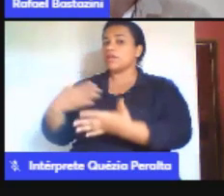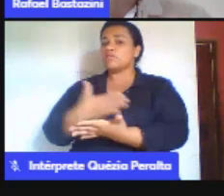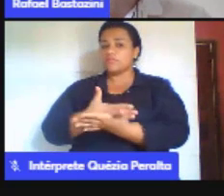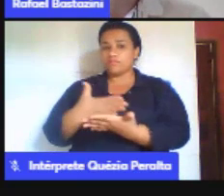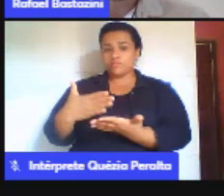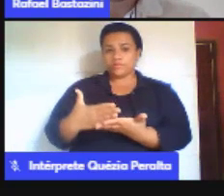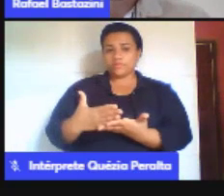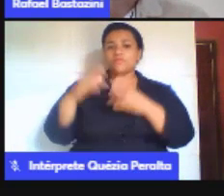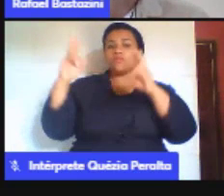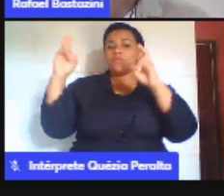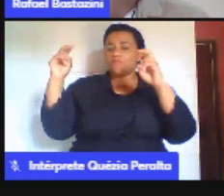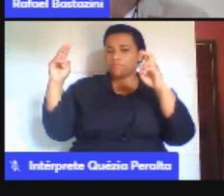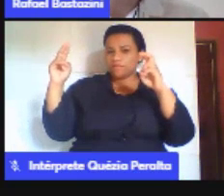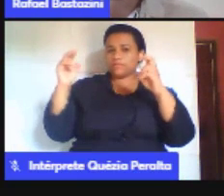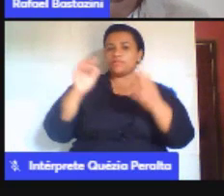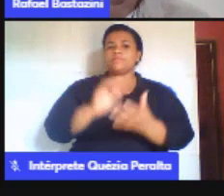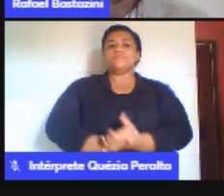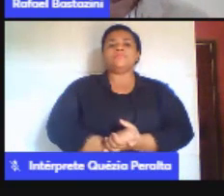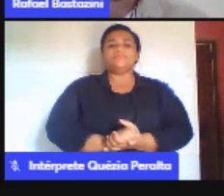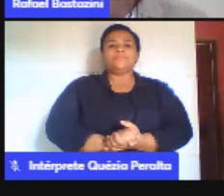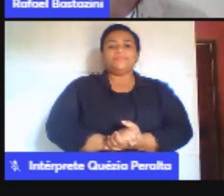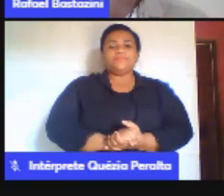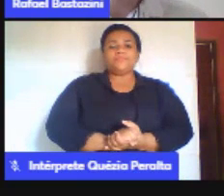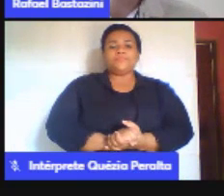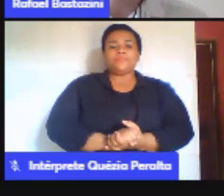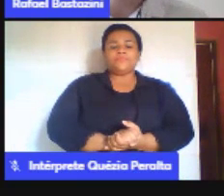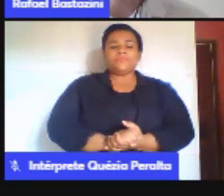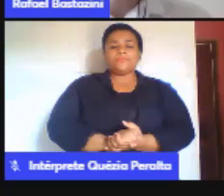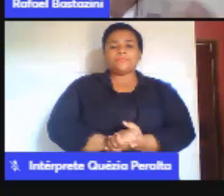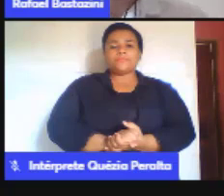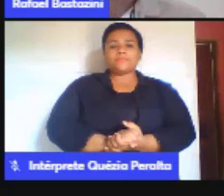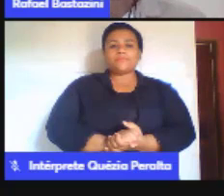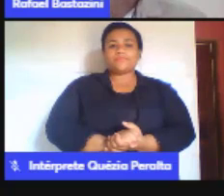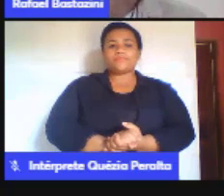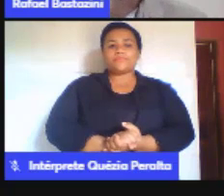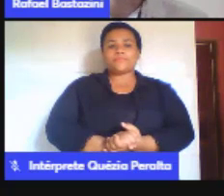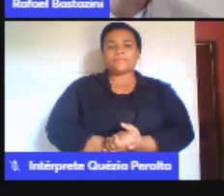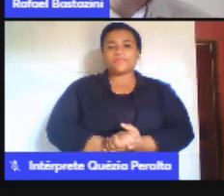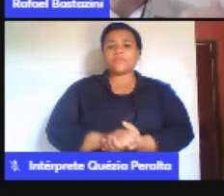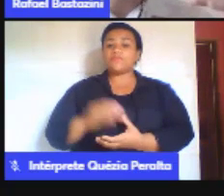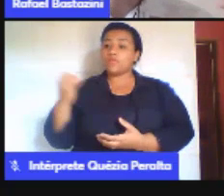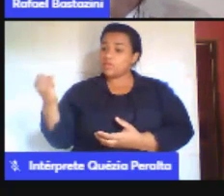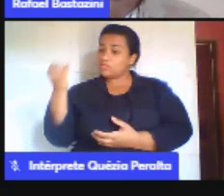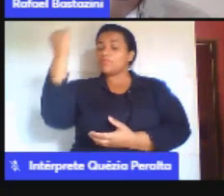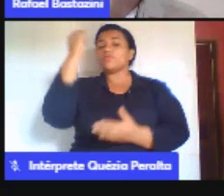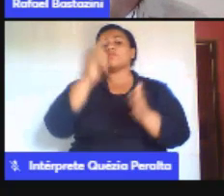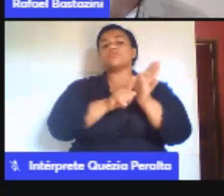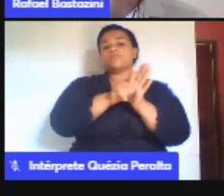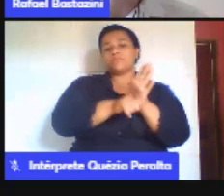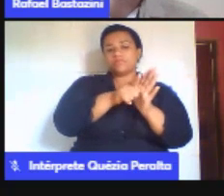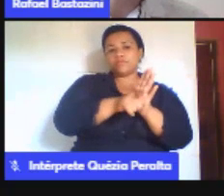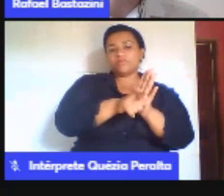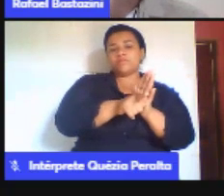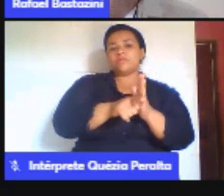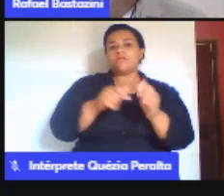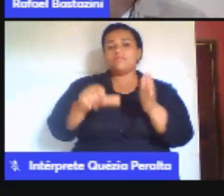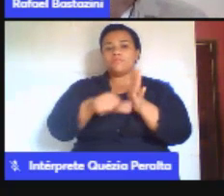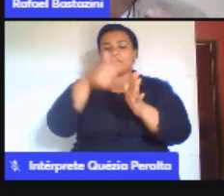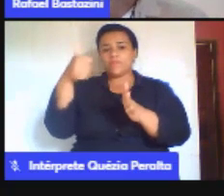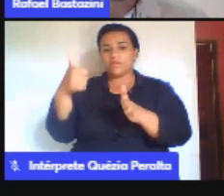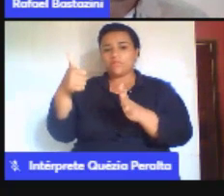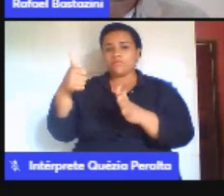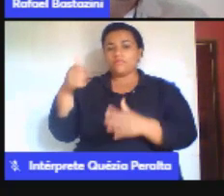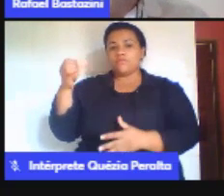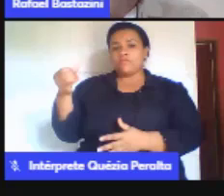temas estruturantes que balizaram a nossa pesquisa. Quais são esses temas? A demografia, ou seja,